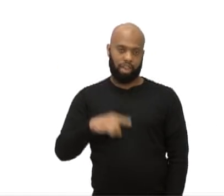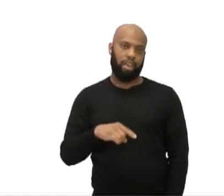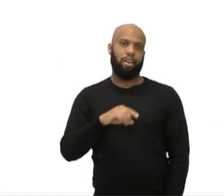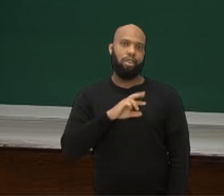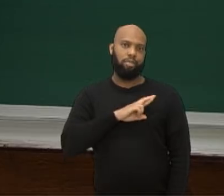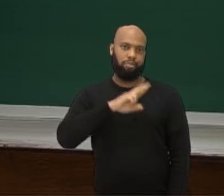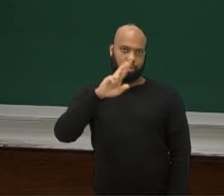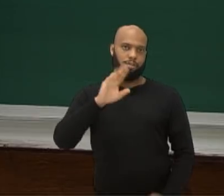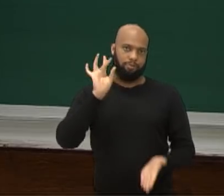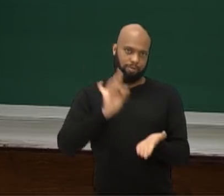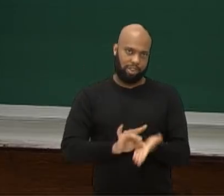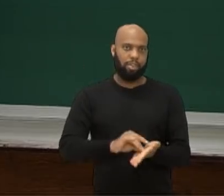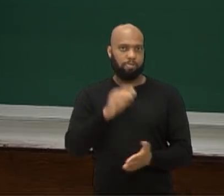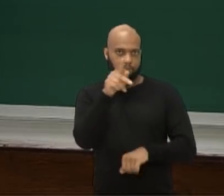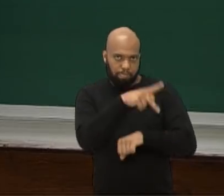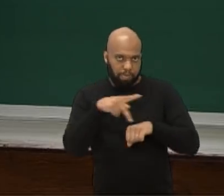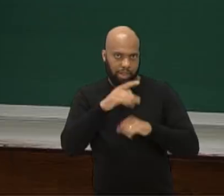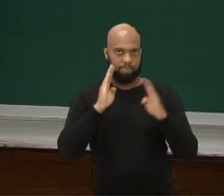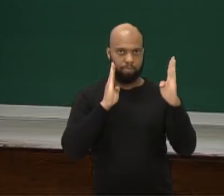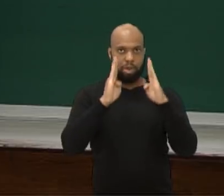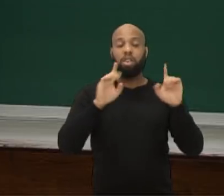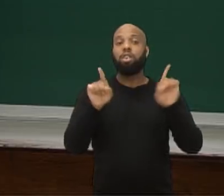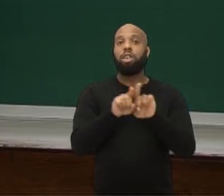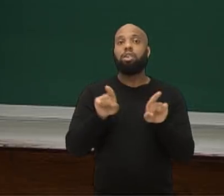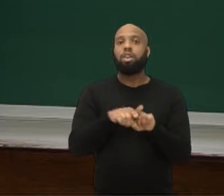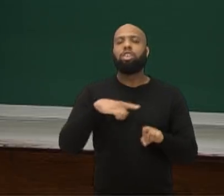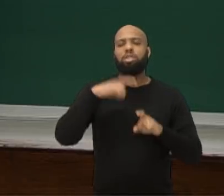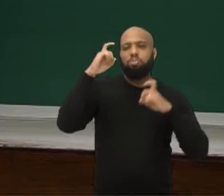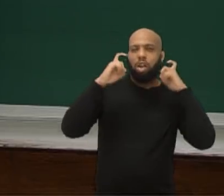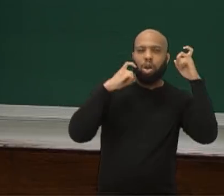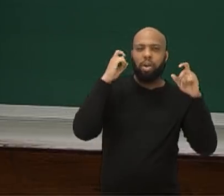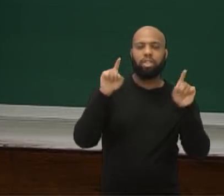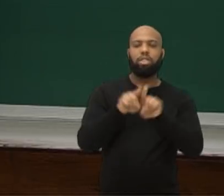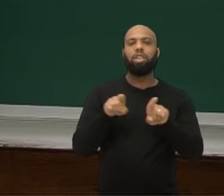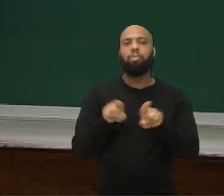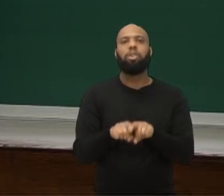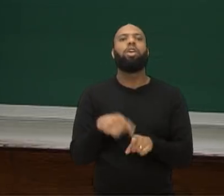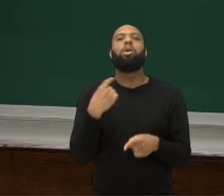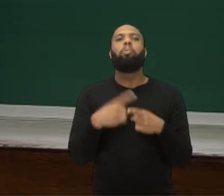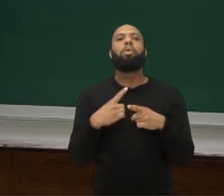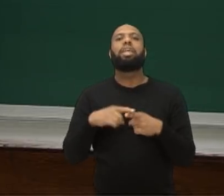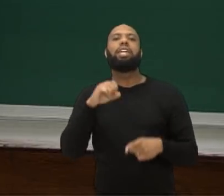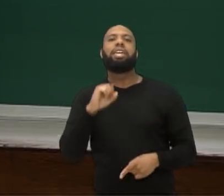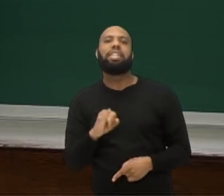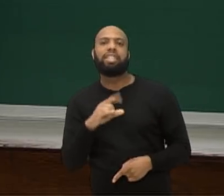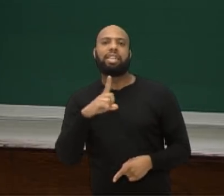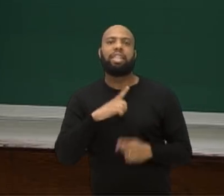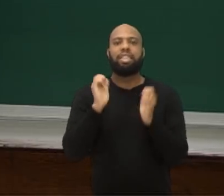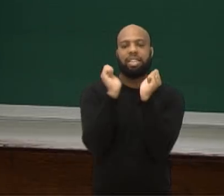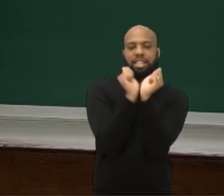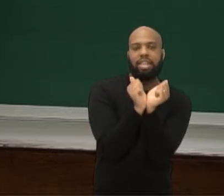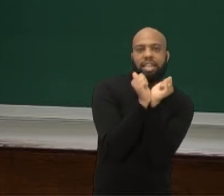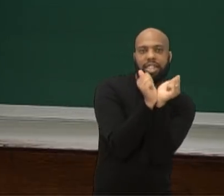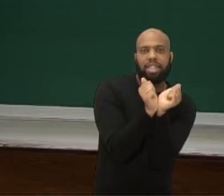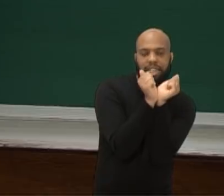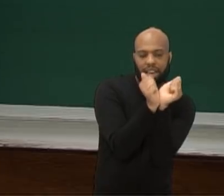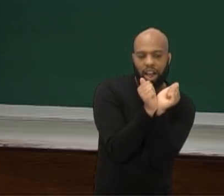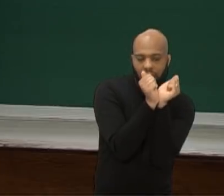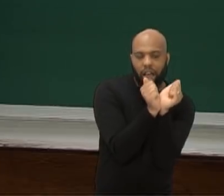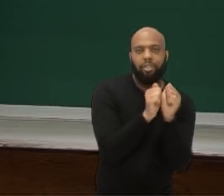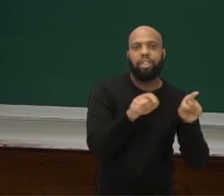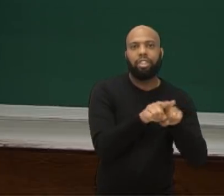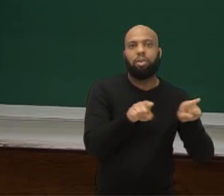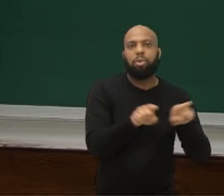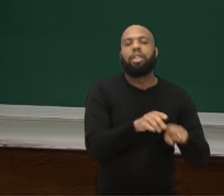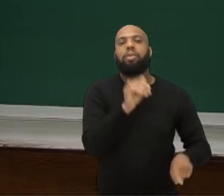na época. E houve desde aquela época também a preocupação em que se viessem escravizados, em